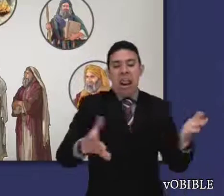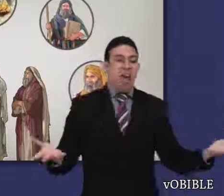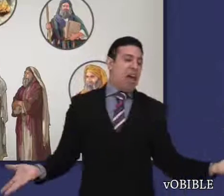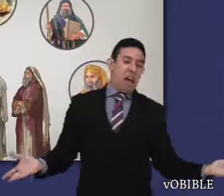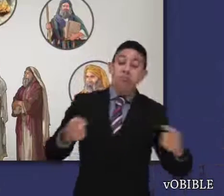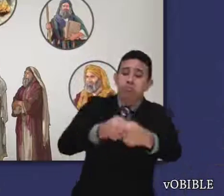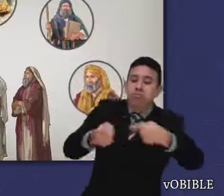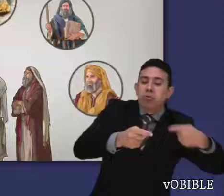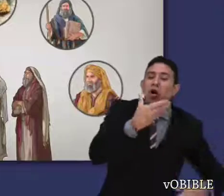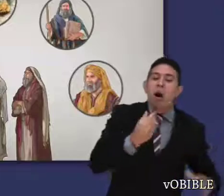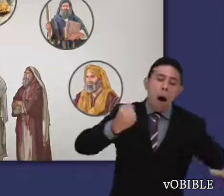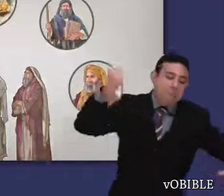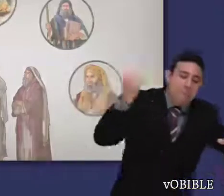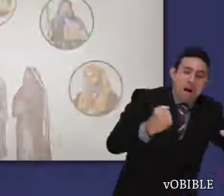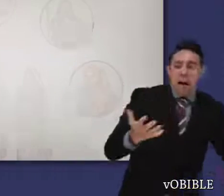que começava com Abraão.